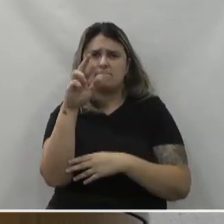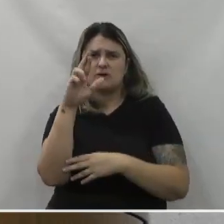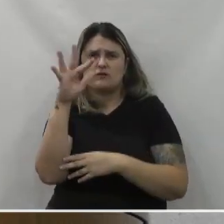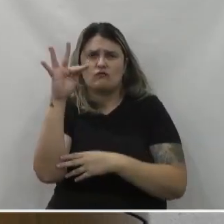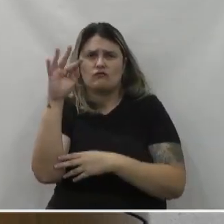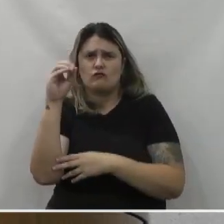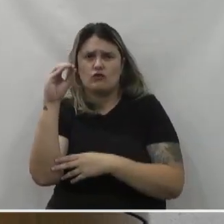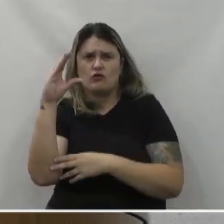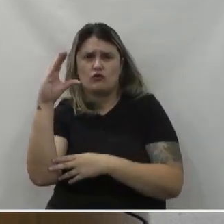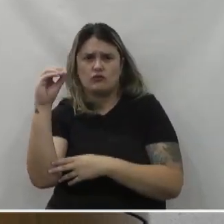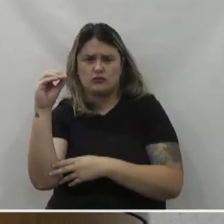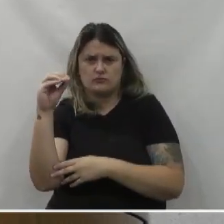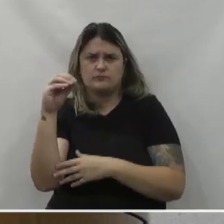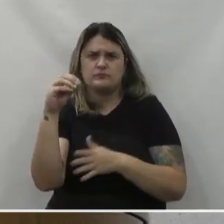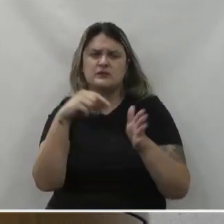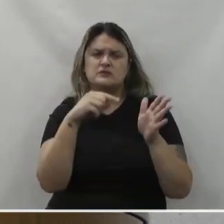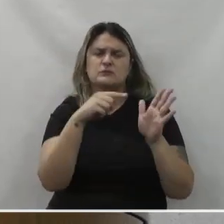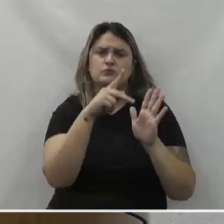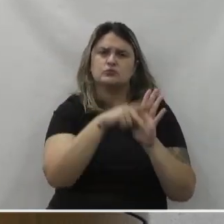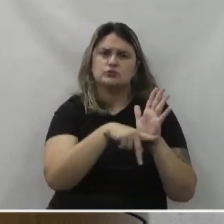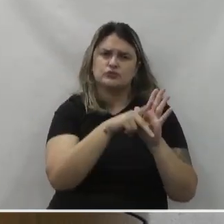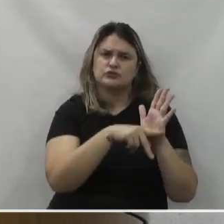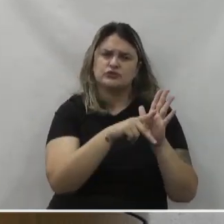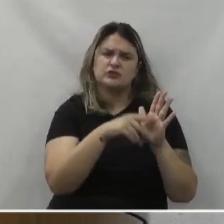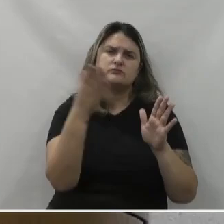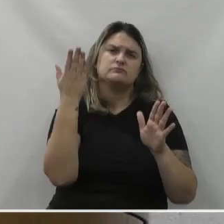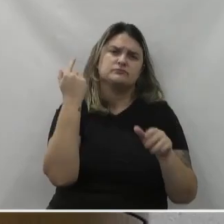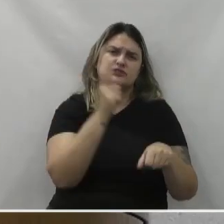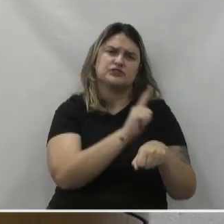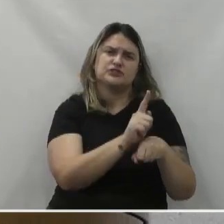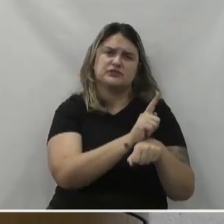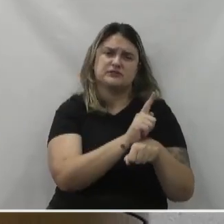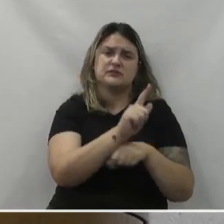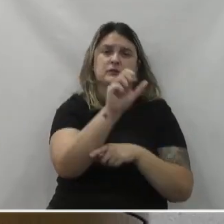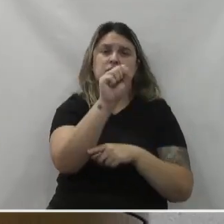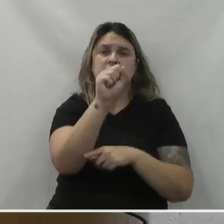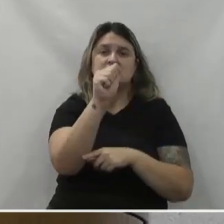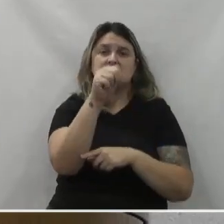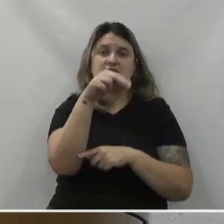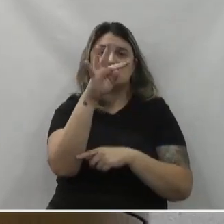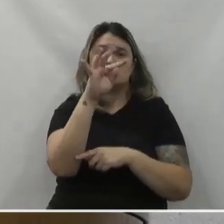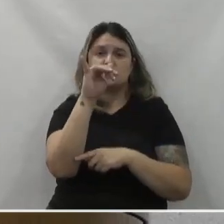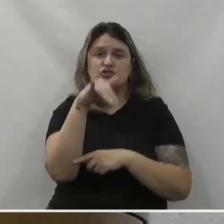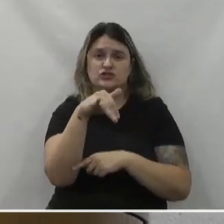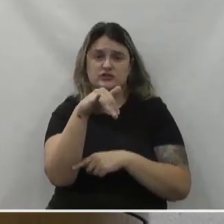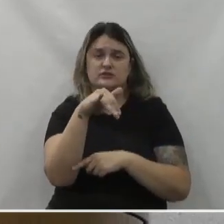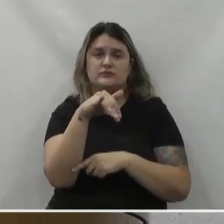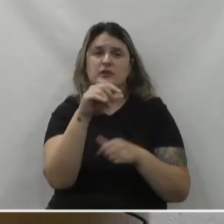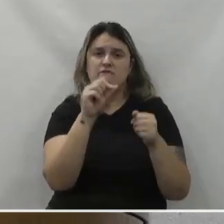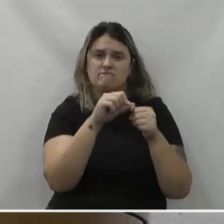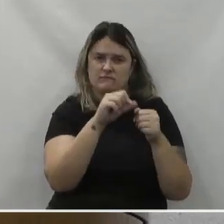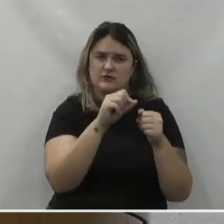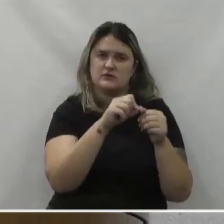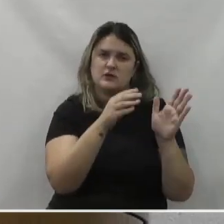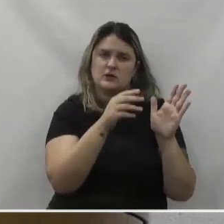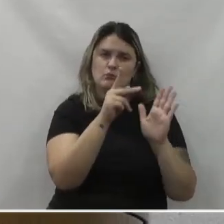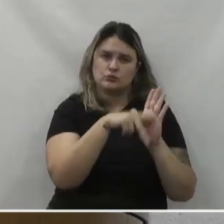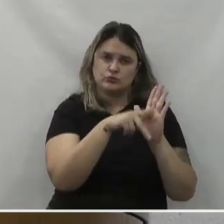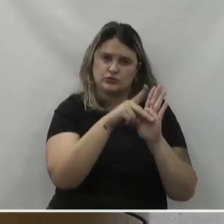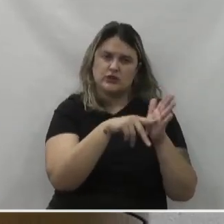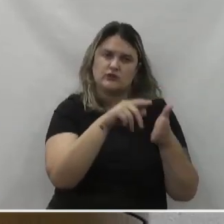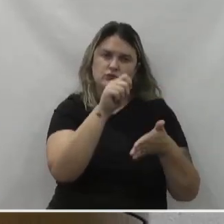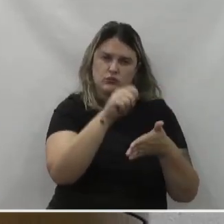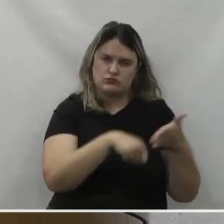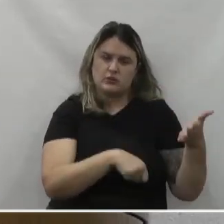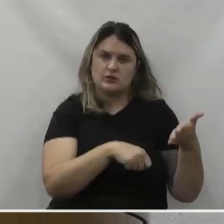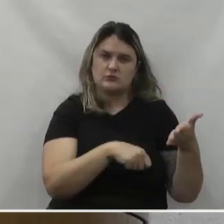Foi um projeto desenvolvido lá na gestão do então prefeito Santin, através da equipe do